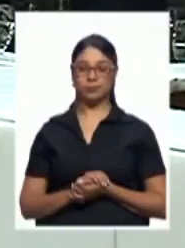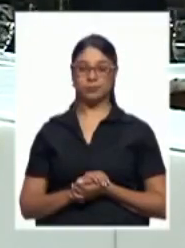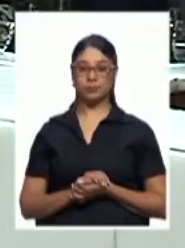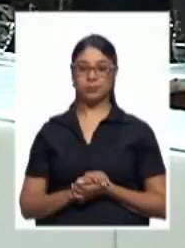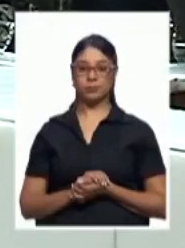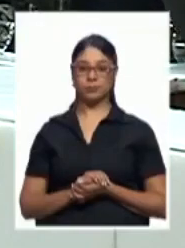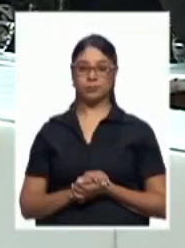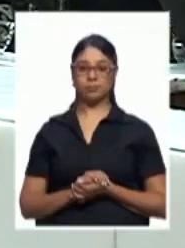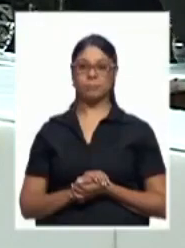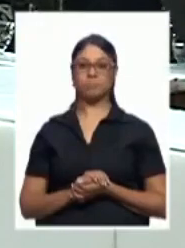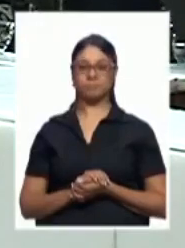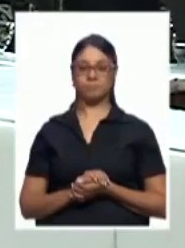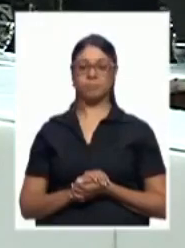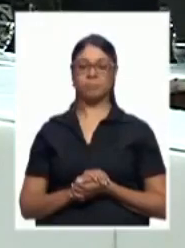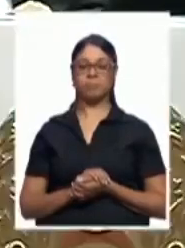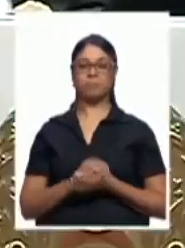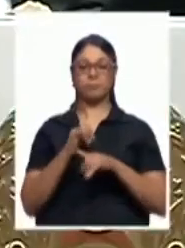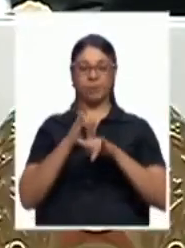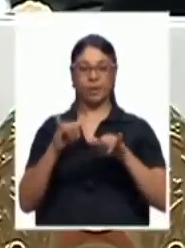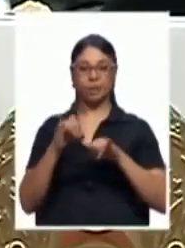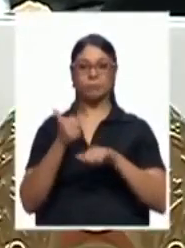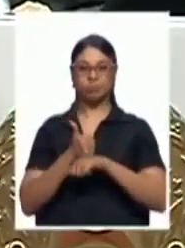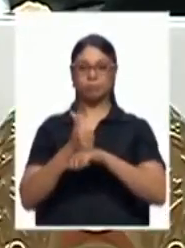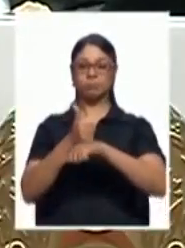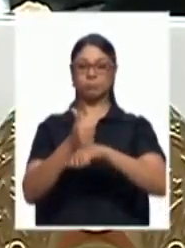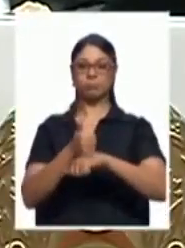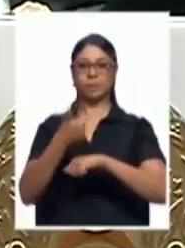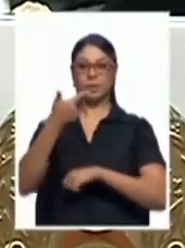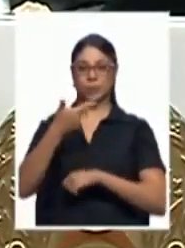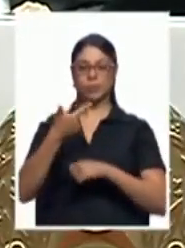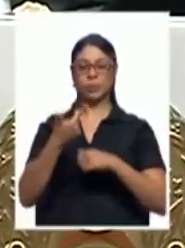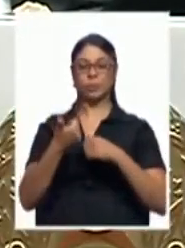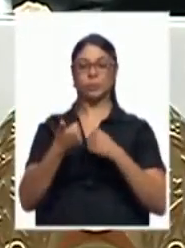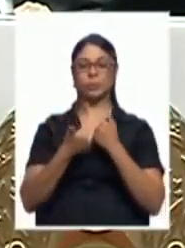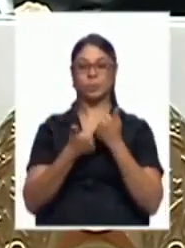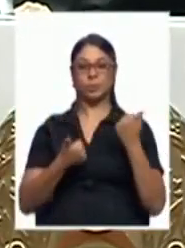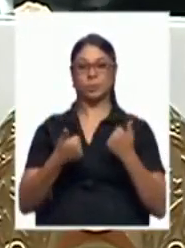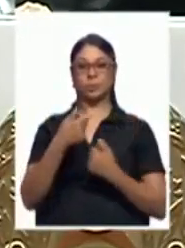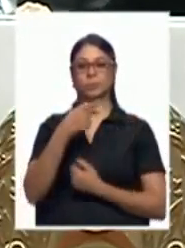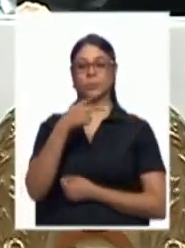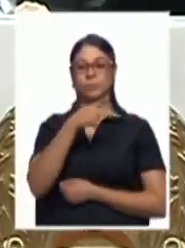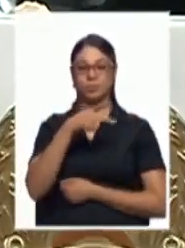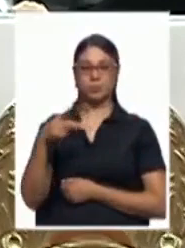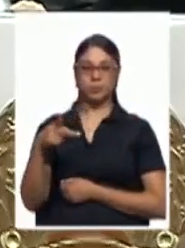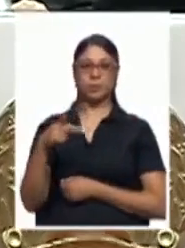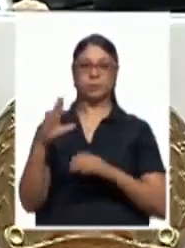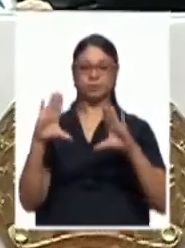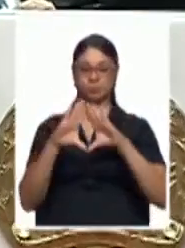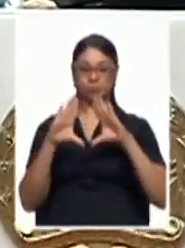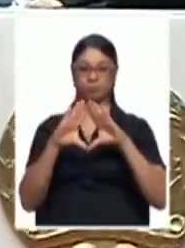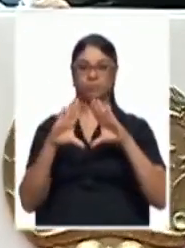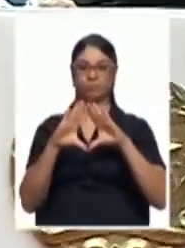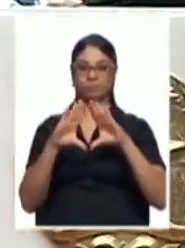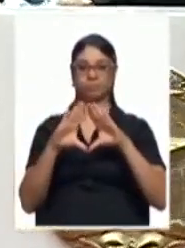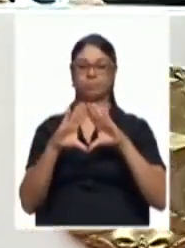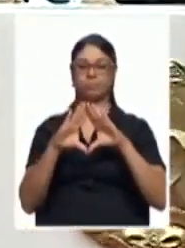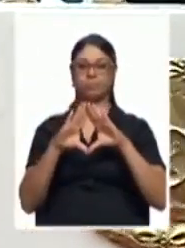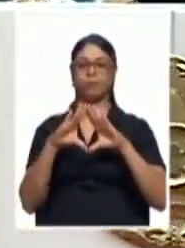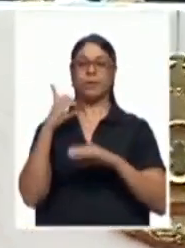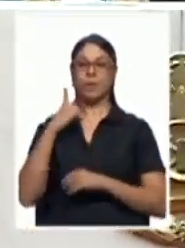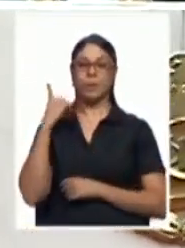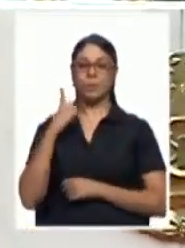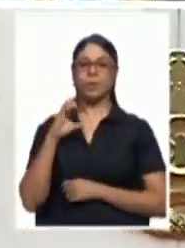Declaro empossado como segundo vice-presidente da Assembleia Legislativa do Estado de Minas Gerais, o